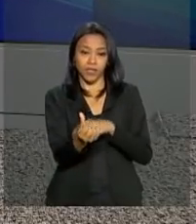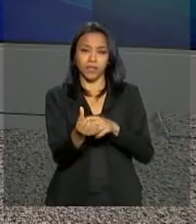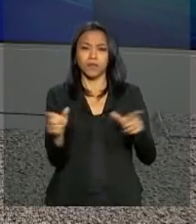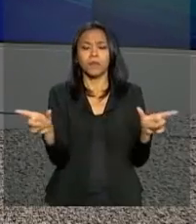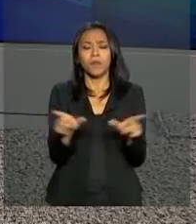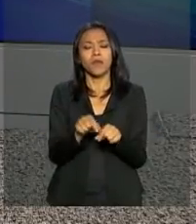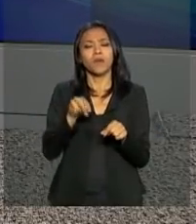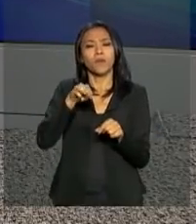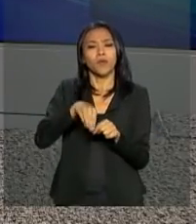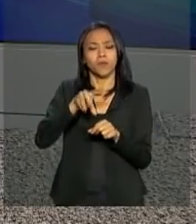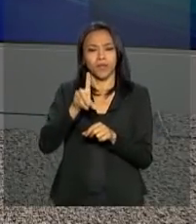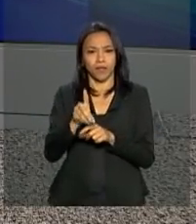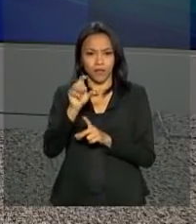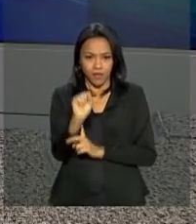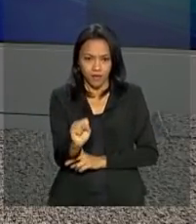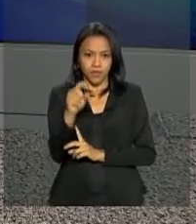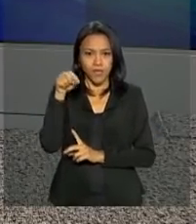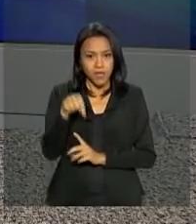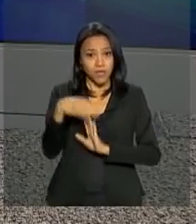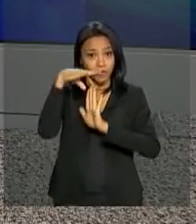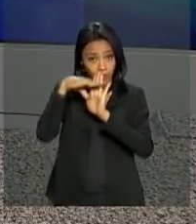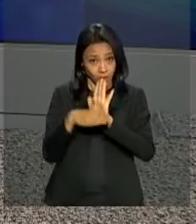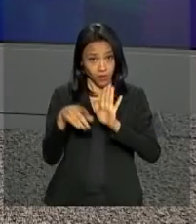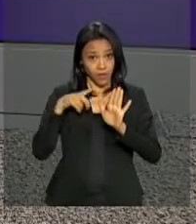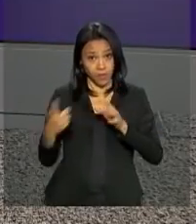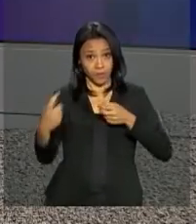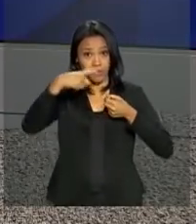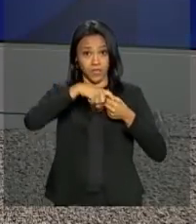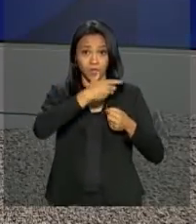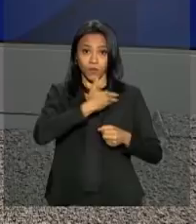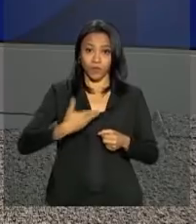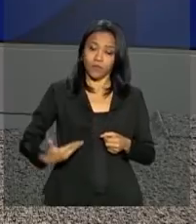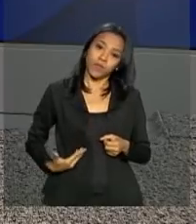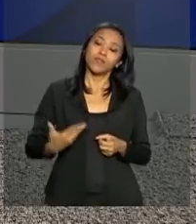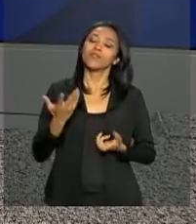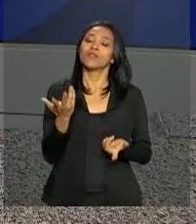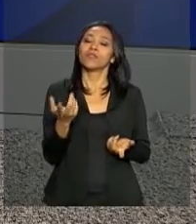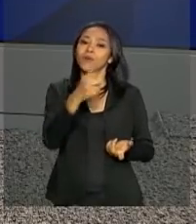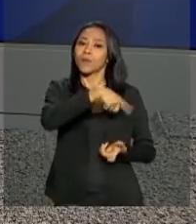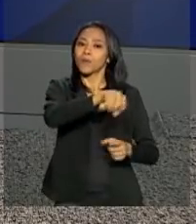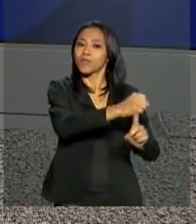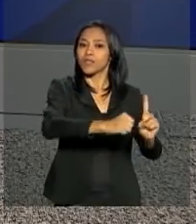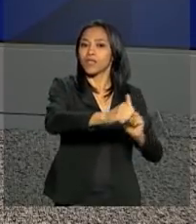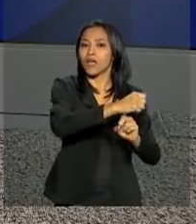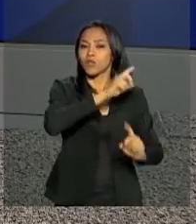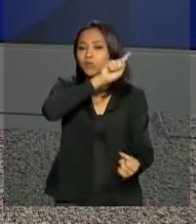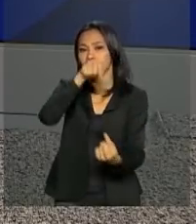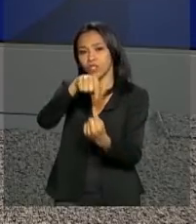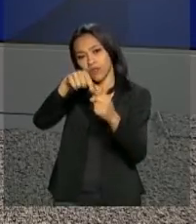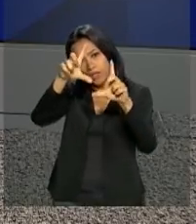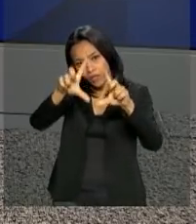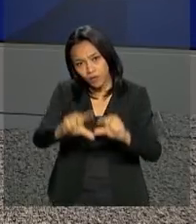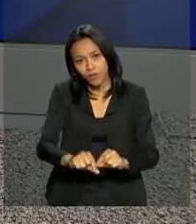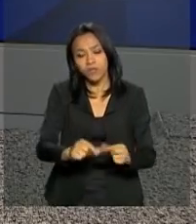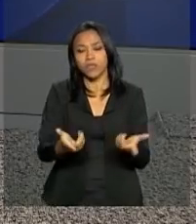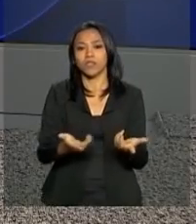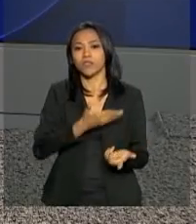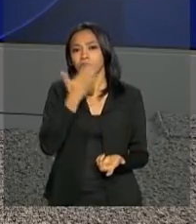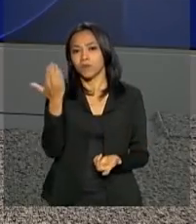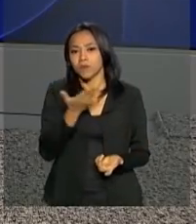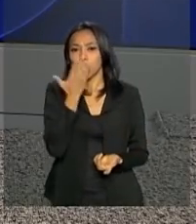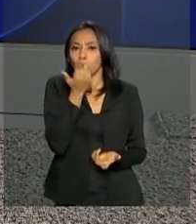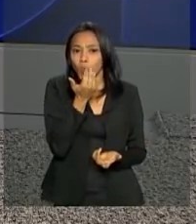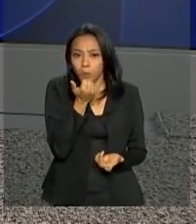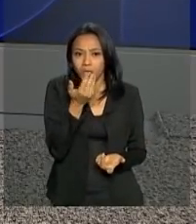social o programa é uma parceria do governo com a sociedade civil para reduzir o desperdício de alimentos e promover uma